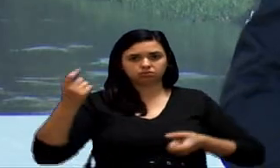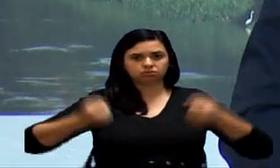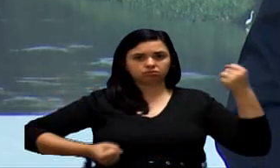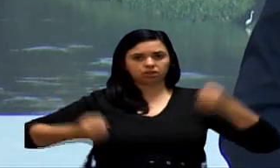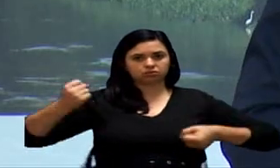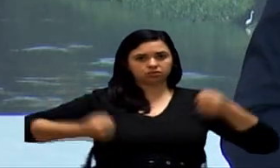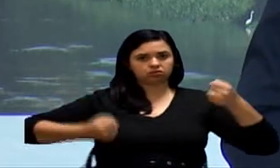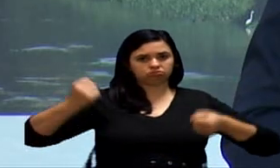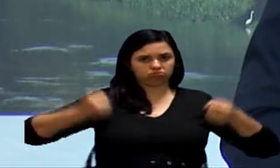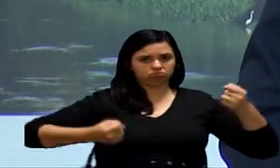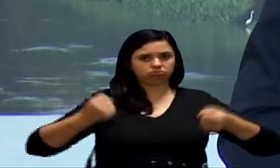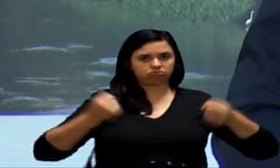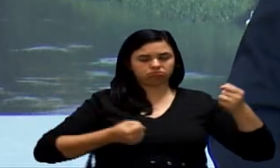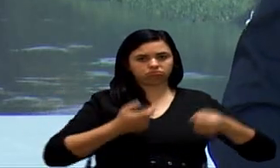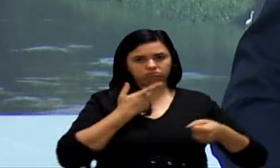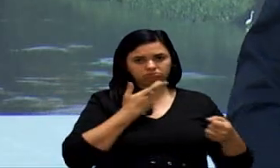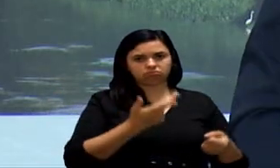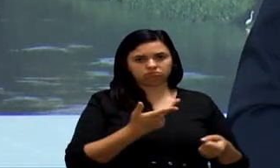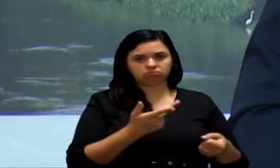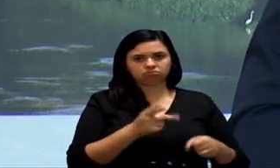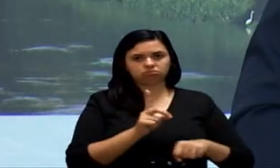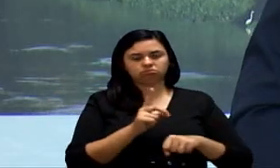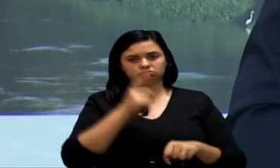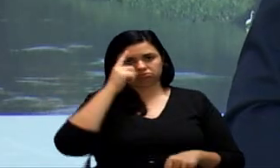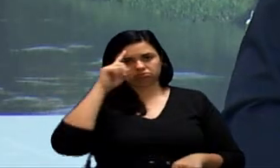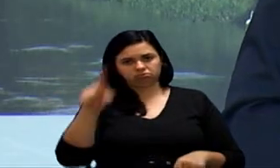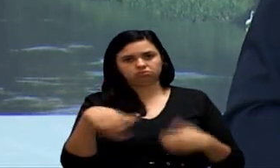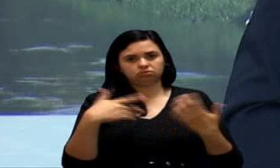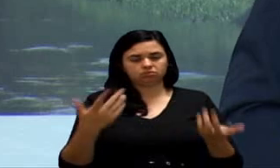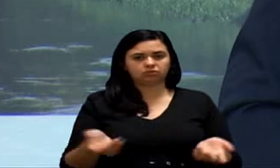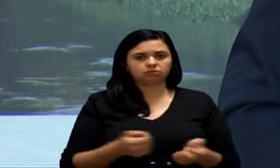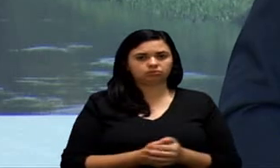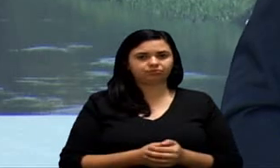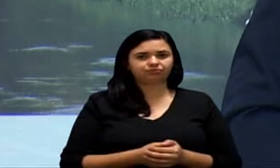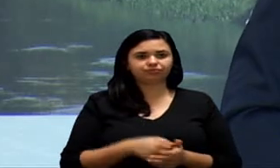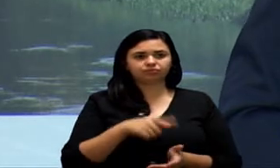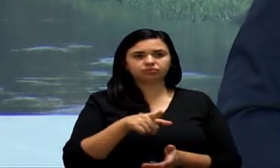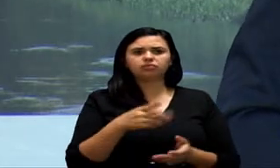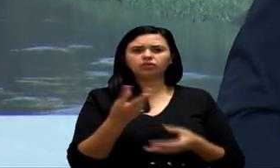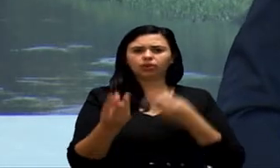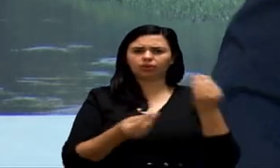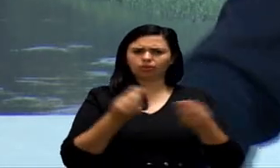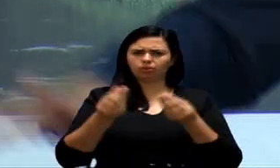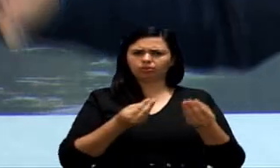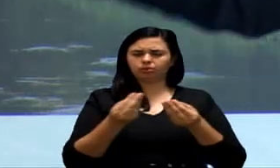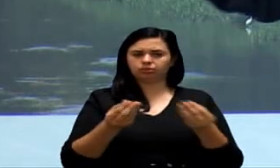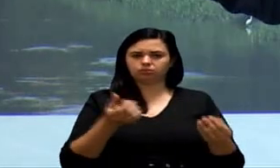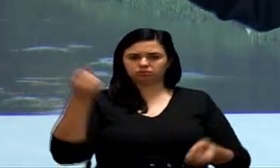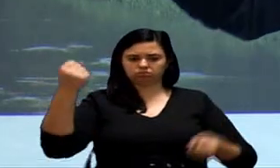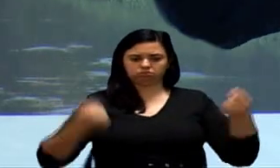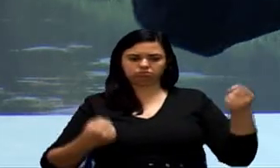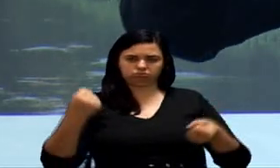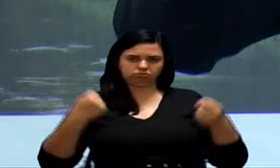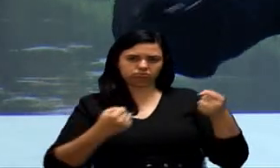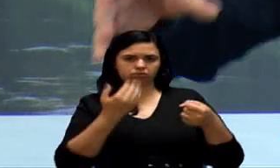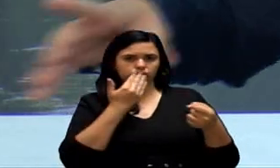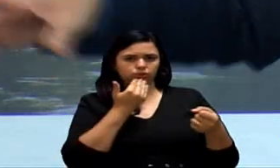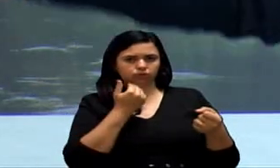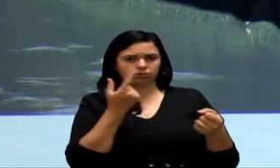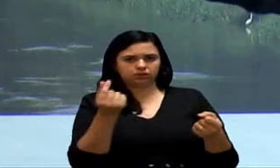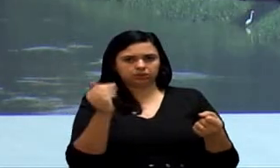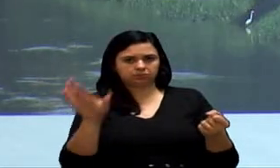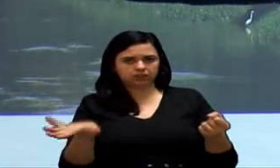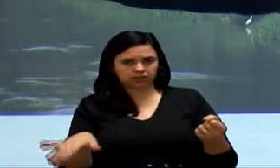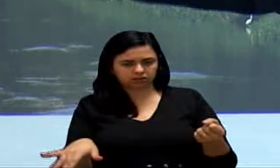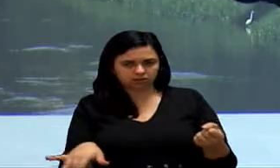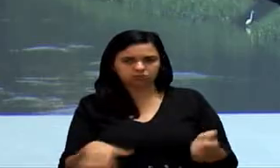Eu pedi para ele mandar a data para mim, mas acredito que antes do meio do ano. Como que funciona o Bom Prato móvel? A gente pode solicitar, por exemplo, estava falando